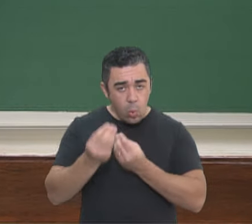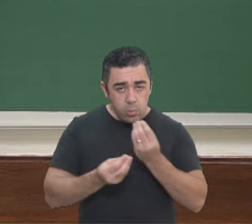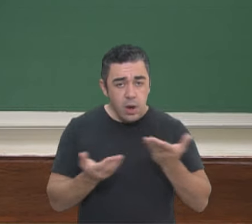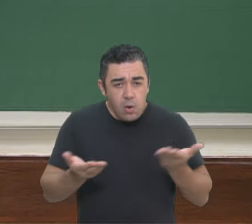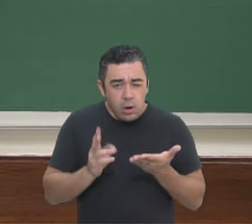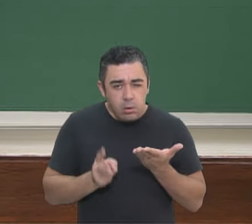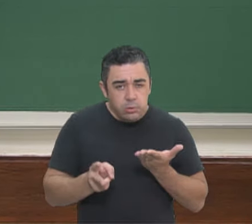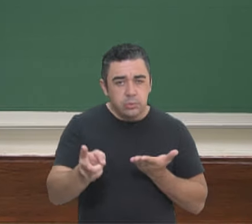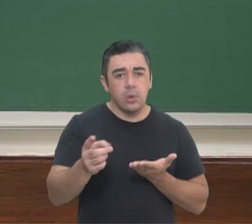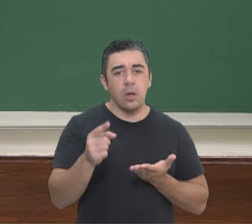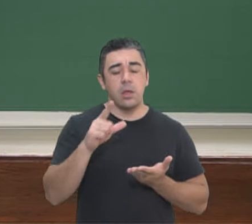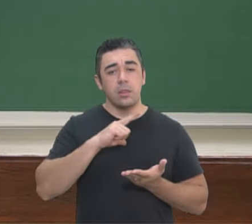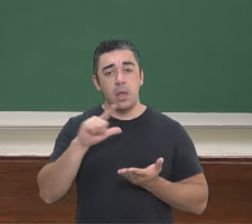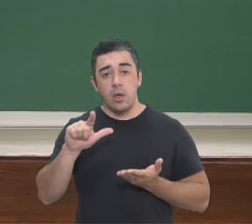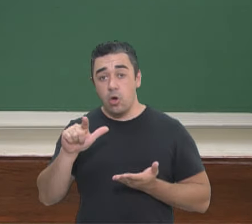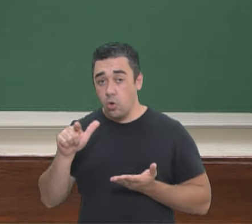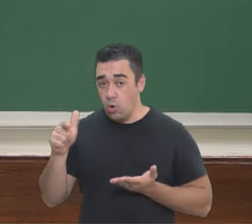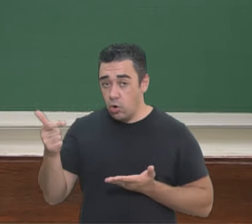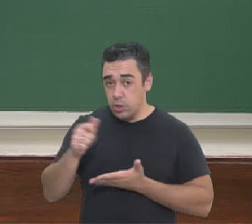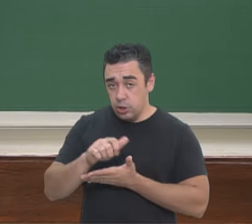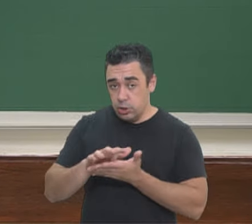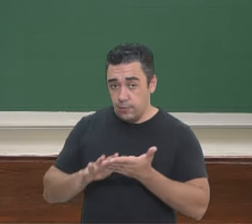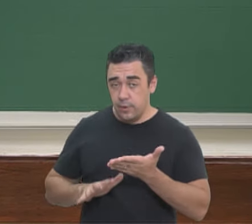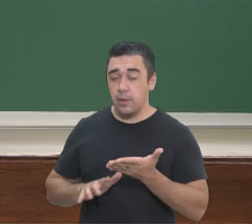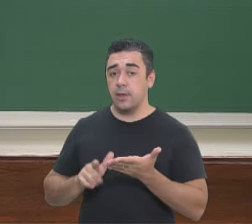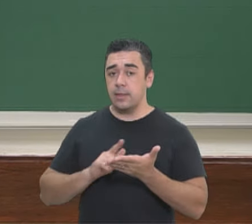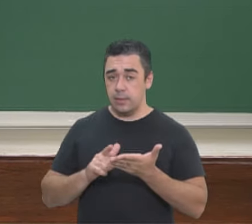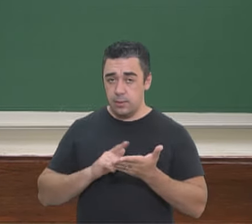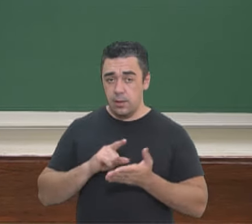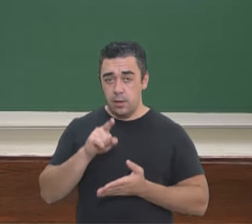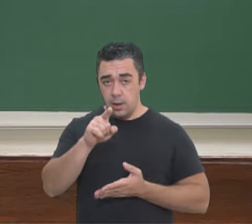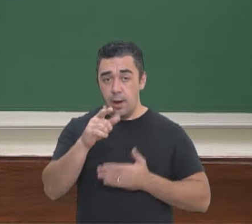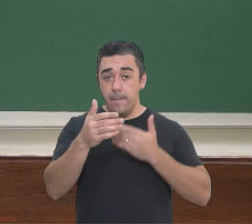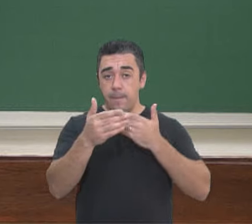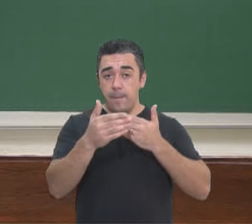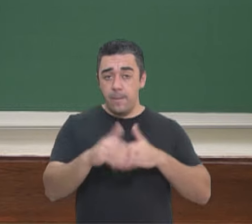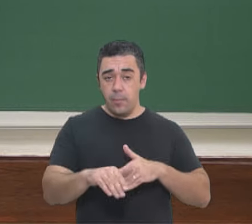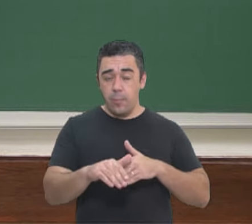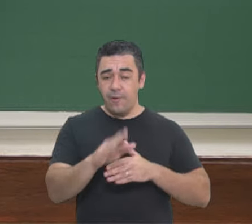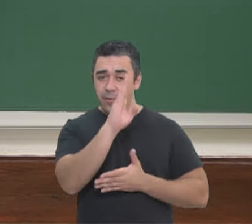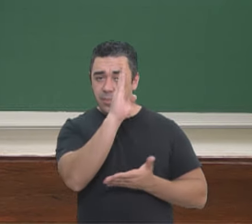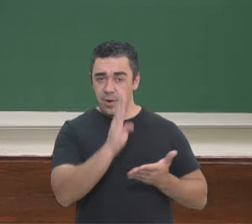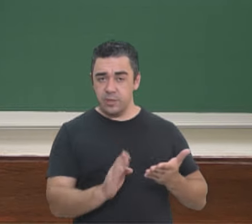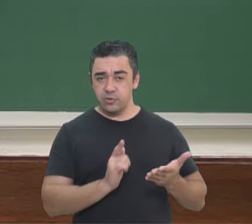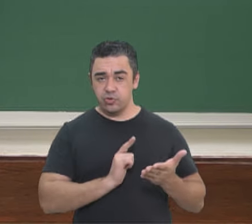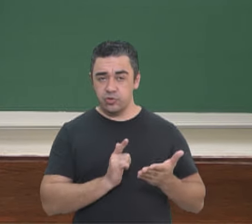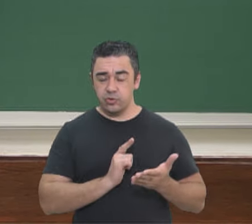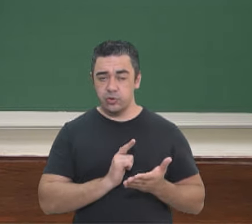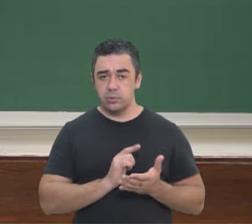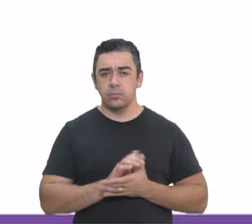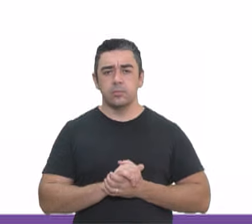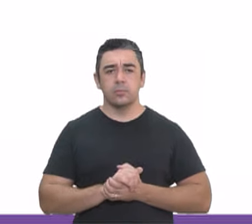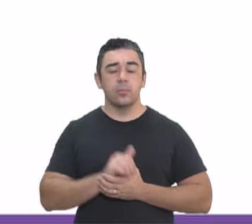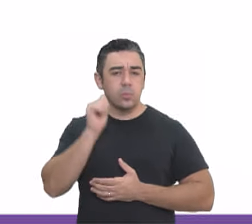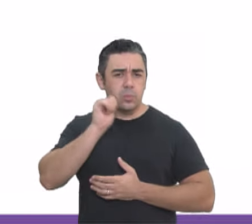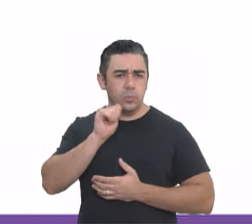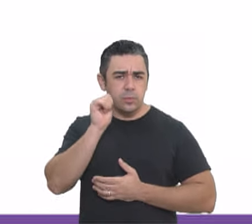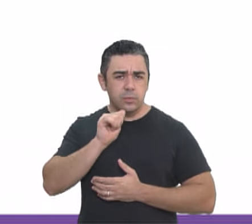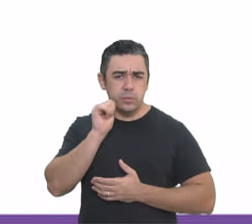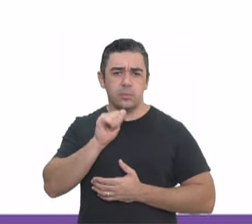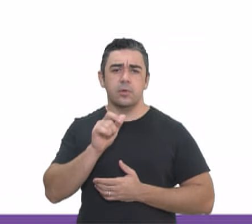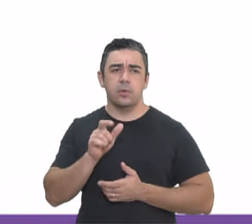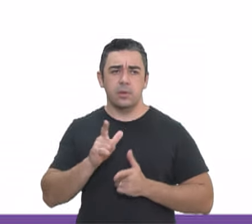Opa, se é menos 11 e ela é a referência, vai ser o quê? Para trás dela. 11 para frente dela.